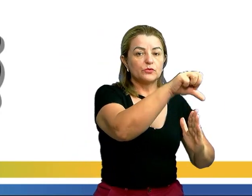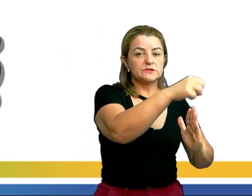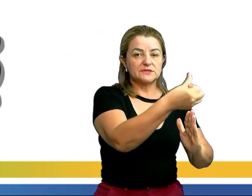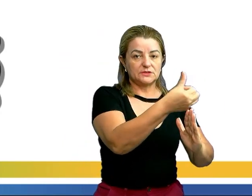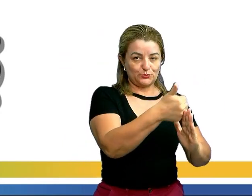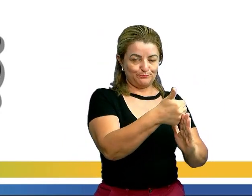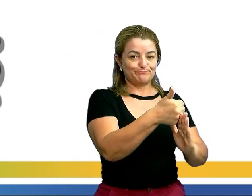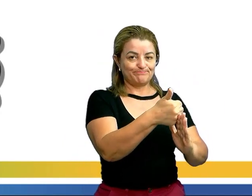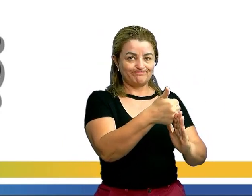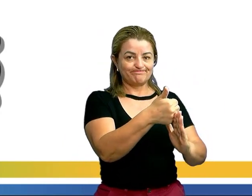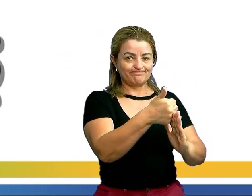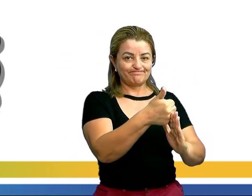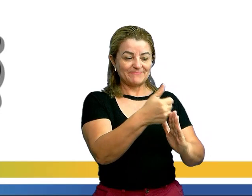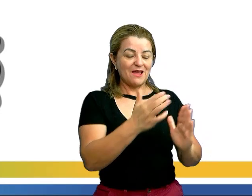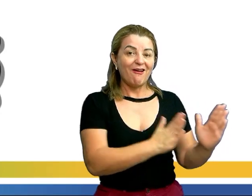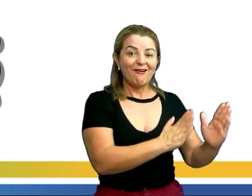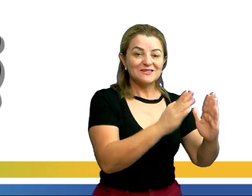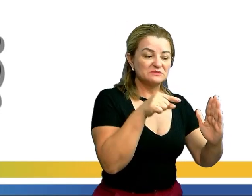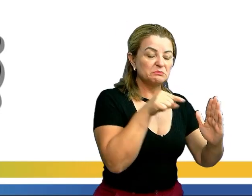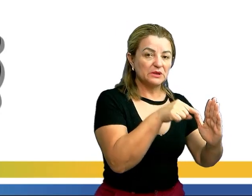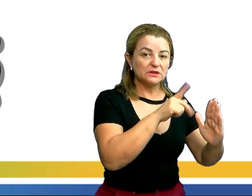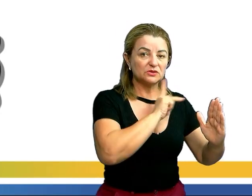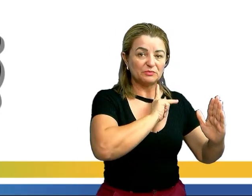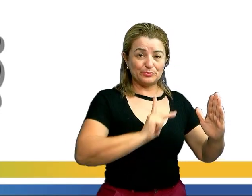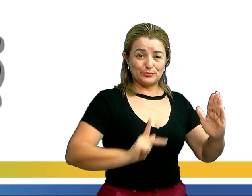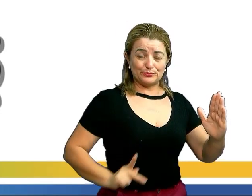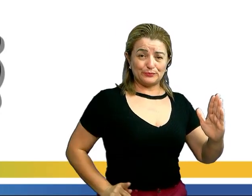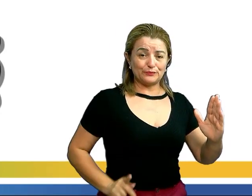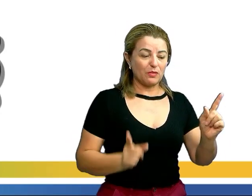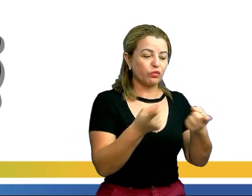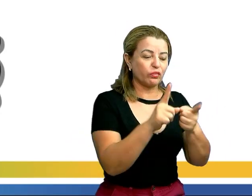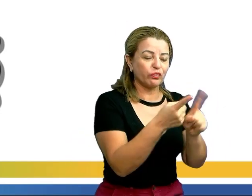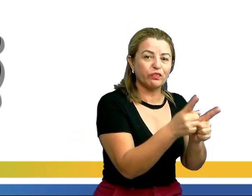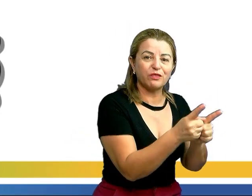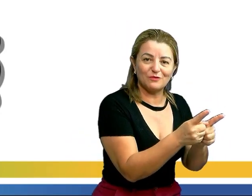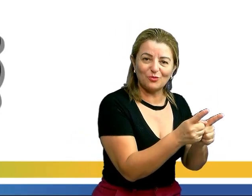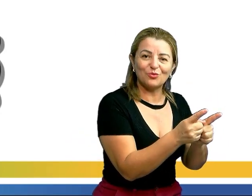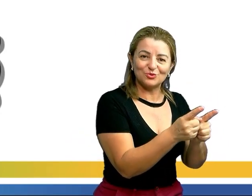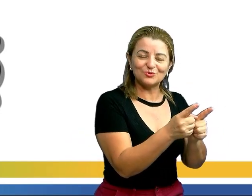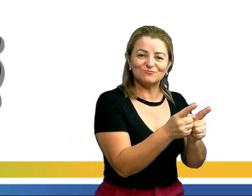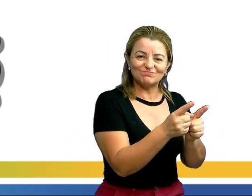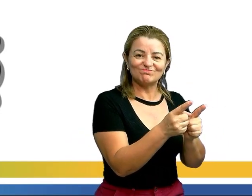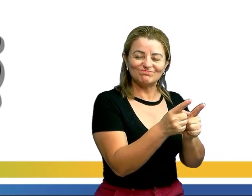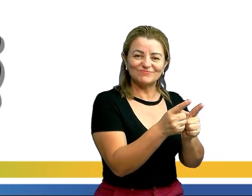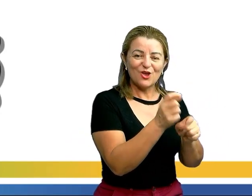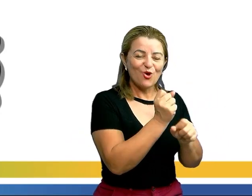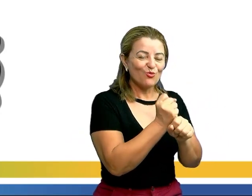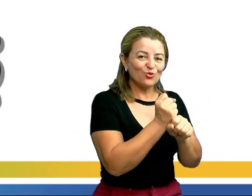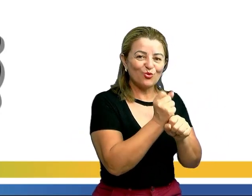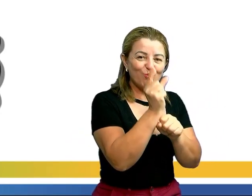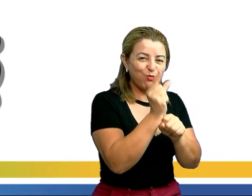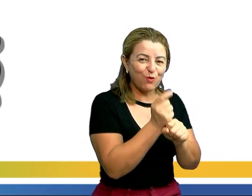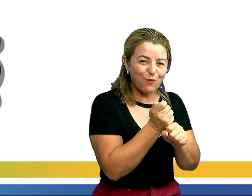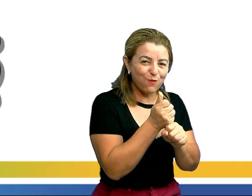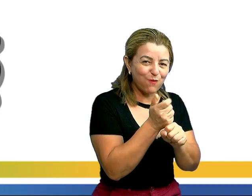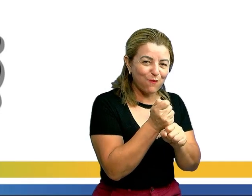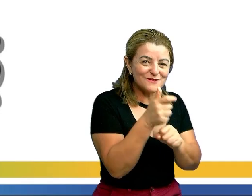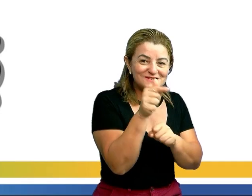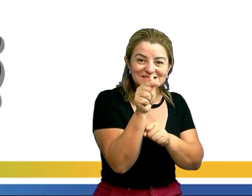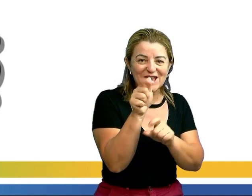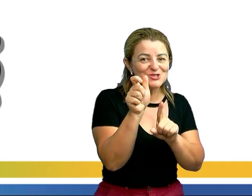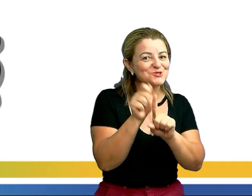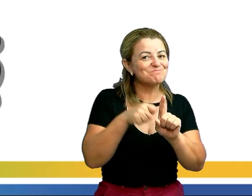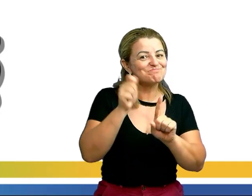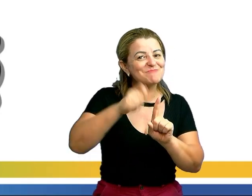1961. Esse mandato foi um dos mandatos mais curtos da história do Brasil. Ele durou 7